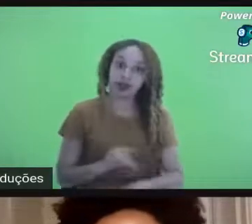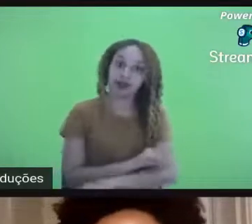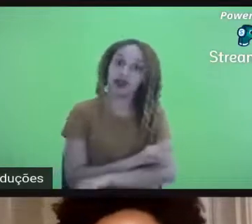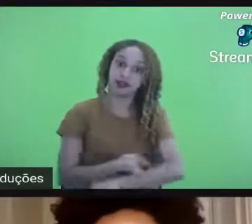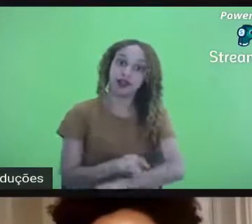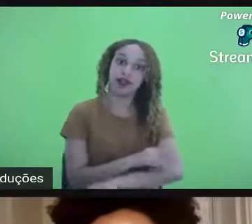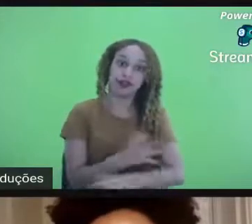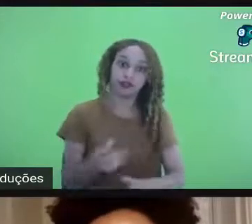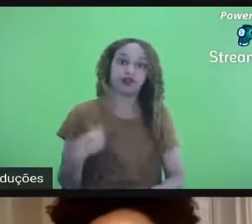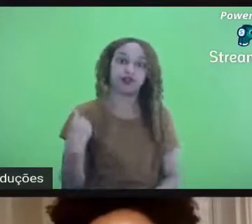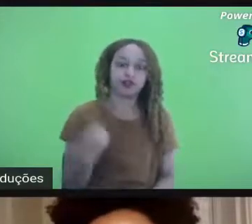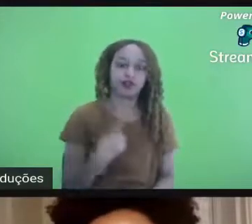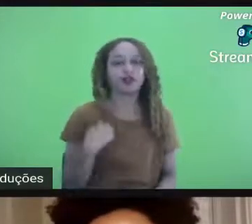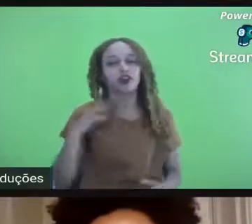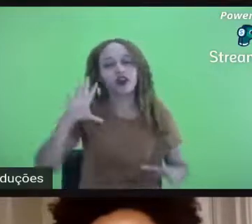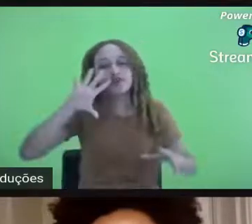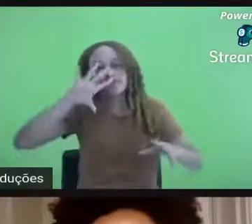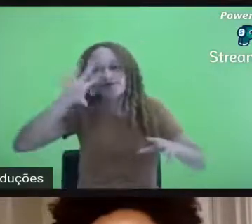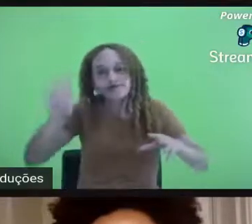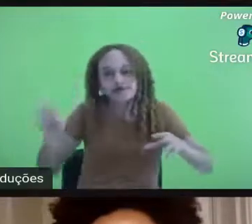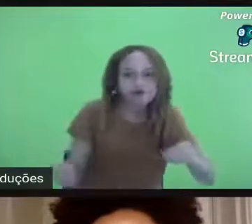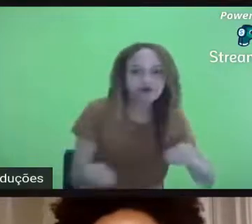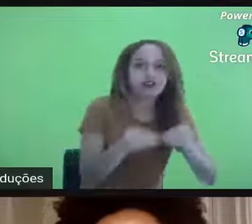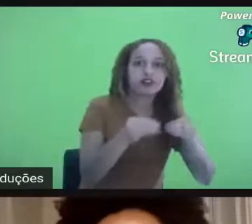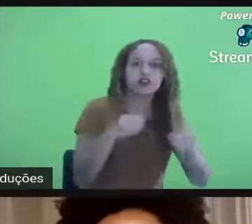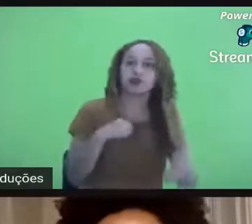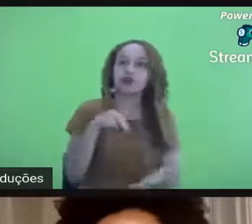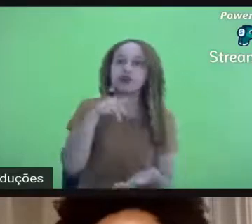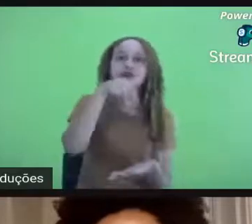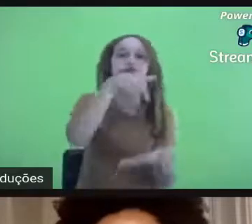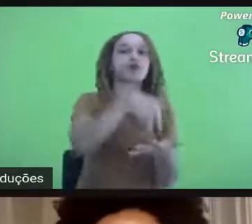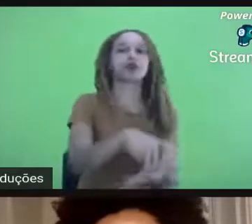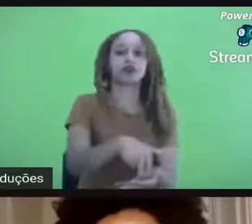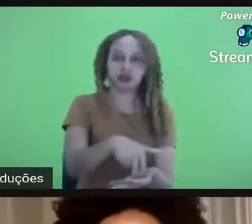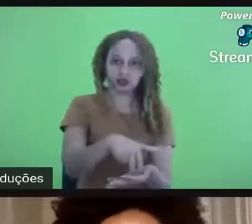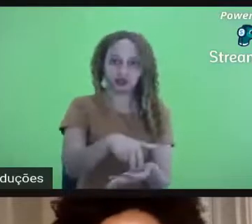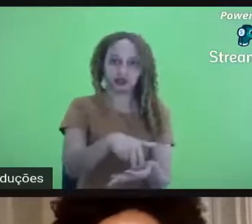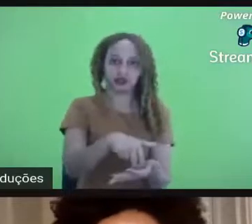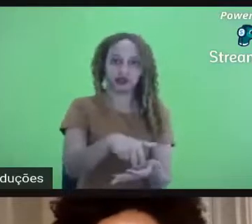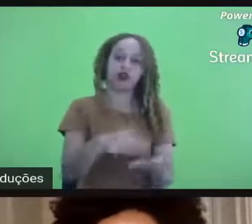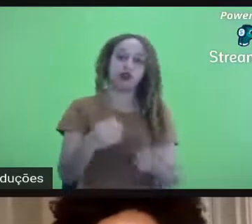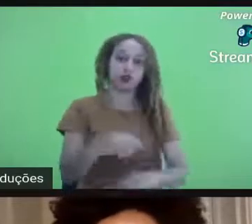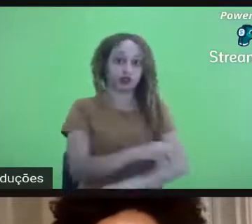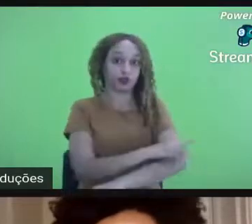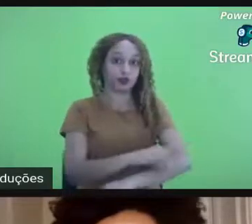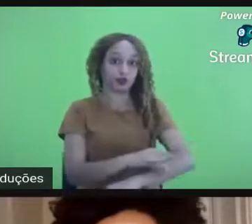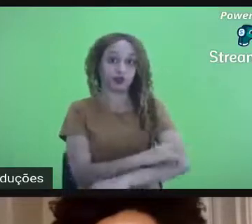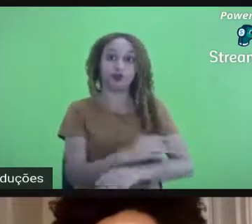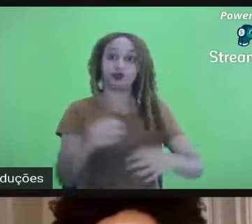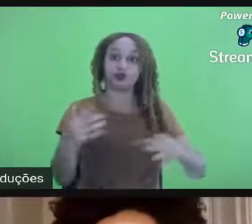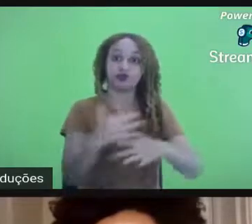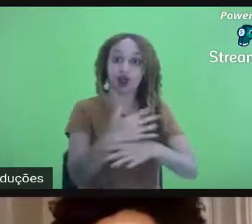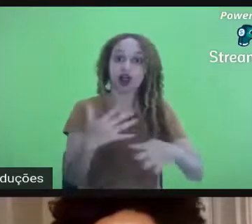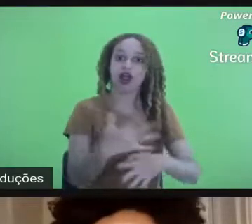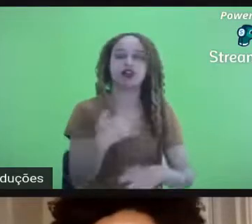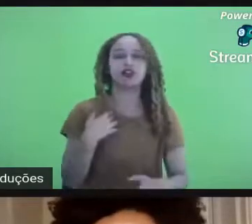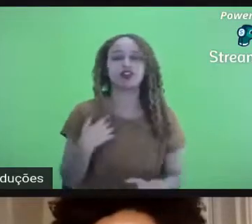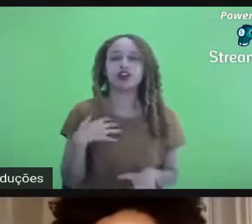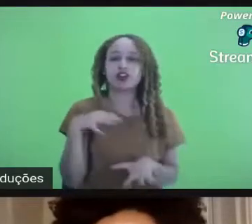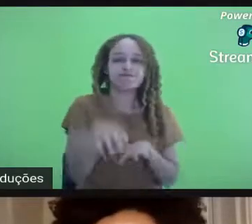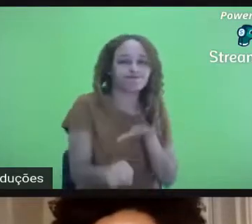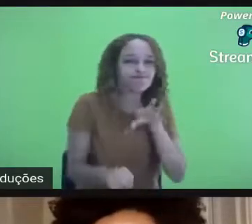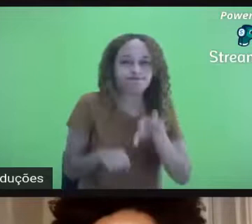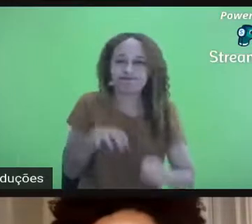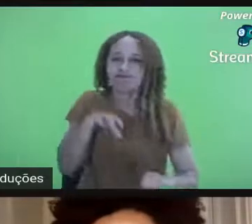fazer essa consolidação da nossa posição dentro da arquitetura e urbanismo. A gente está cavando essa narrativa e é uma